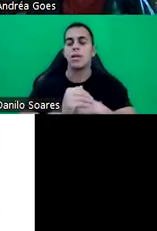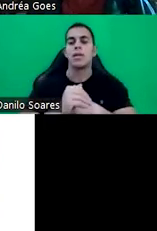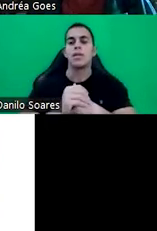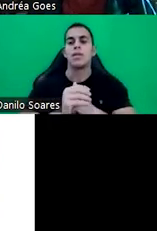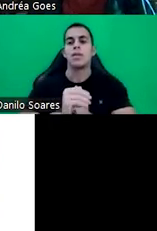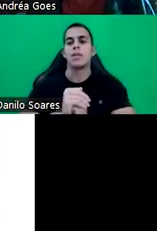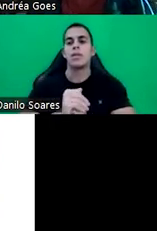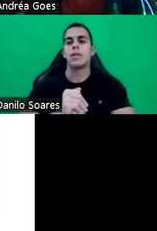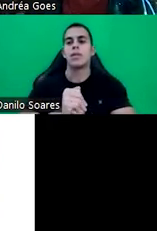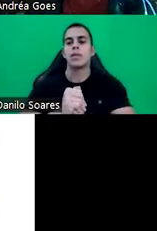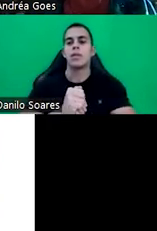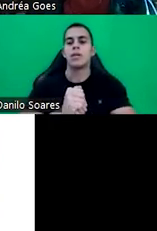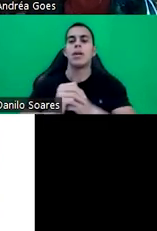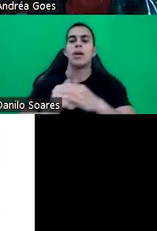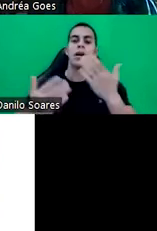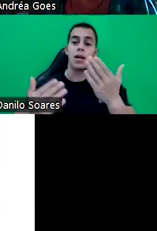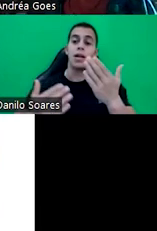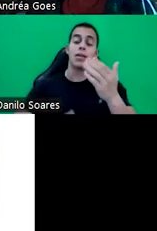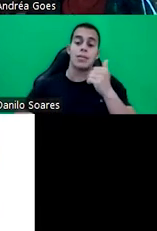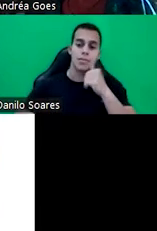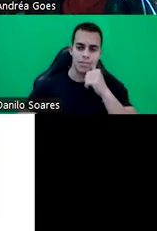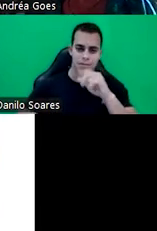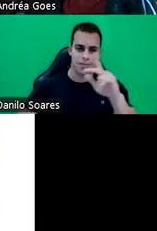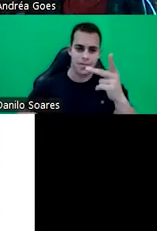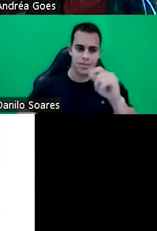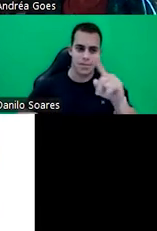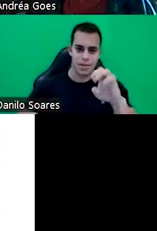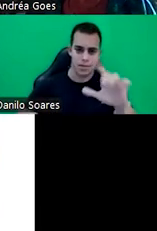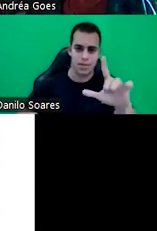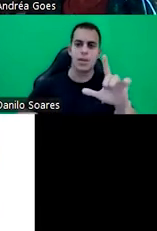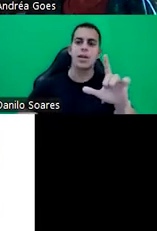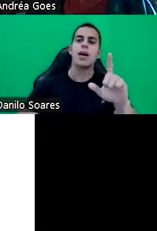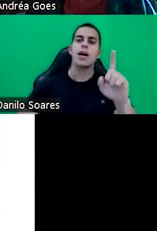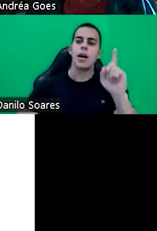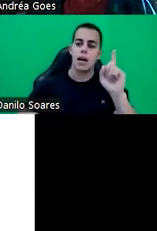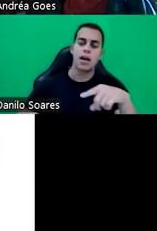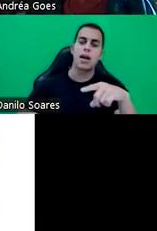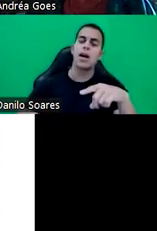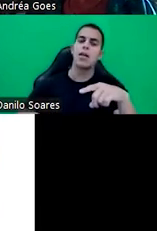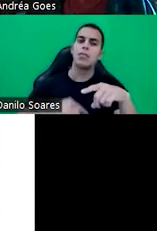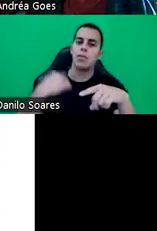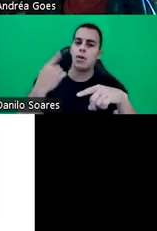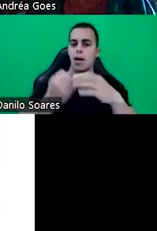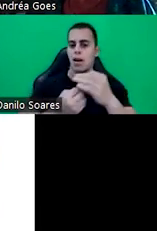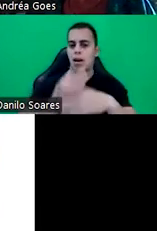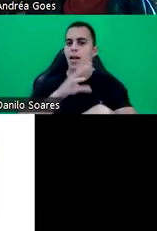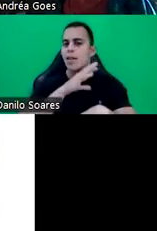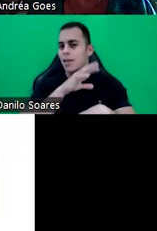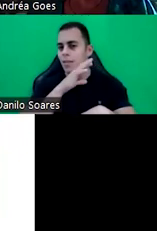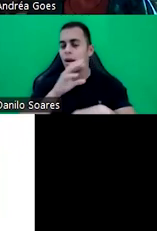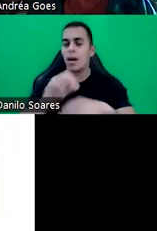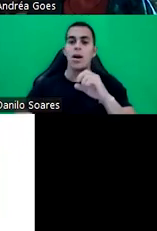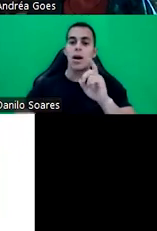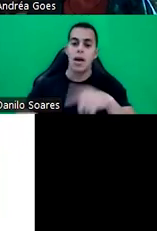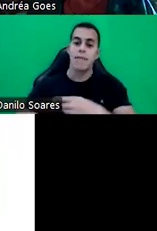então, quer dizer, pegou o nome da protagonista da história, a Hazel, e aí ou ela a gente desenvolveu um animalzinho como esse, ou ela é para